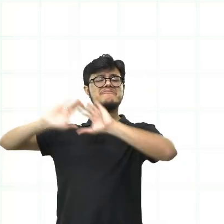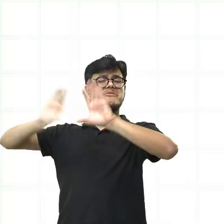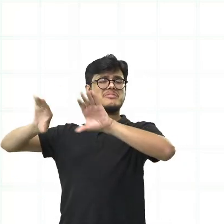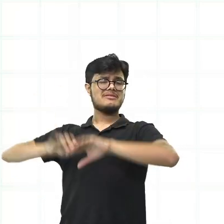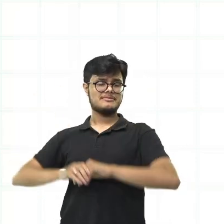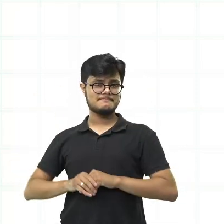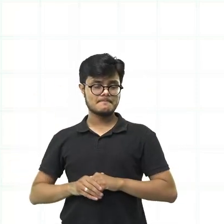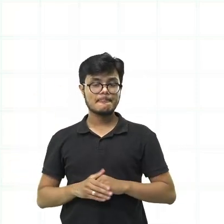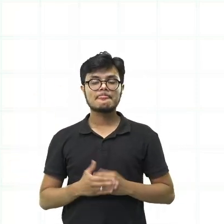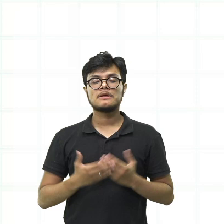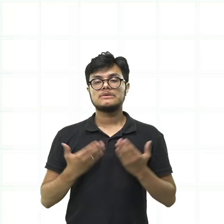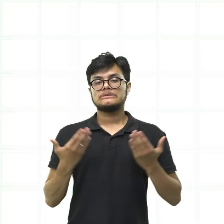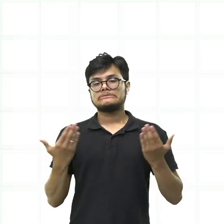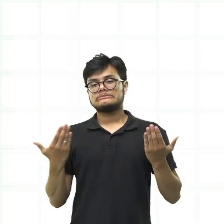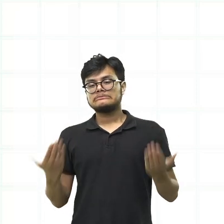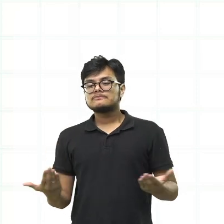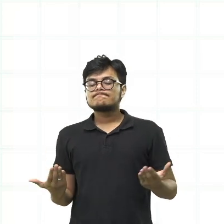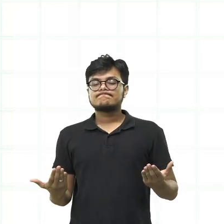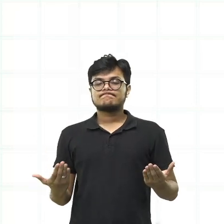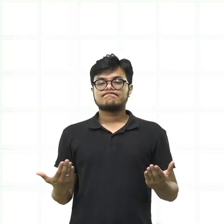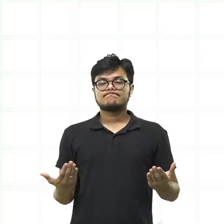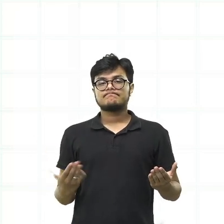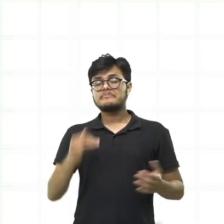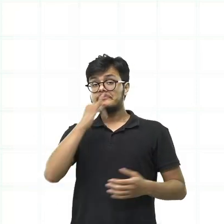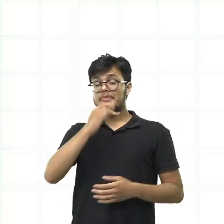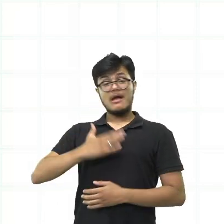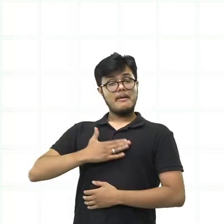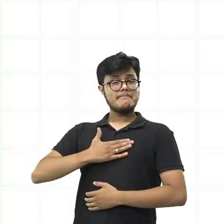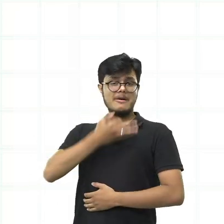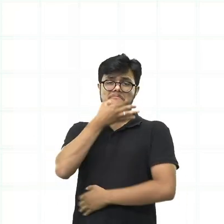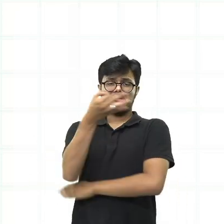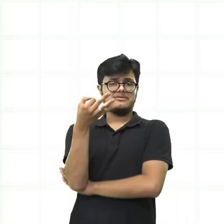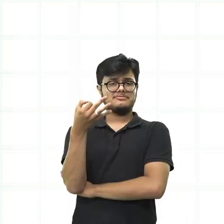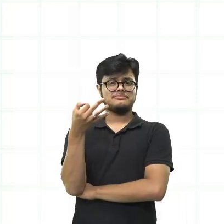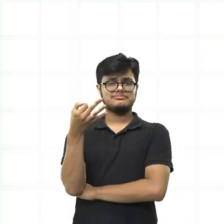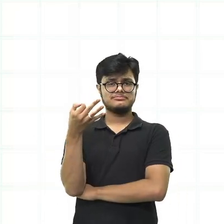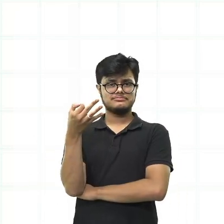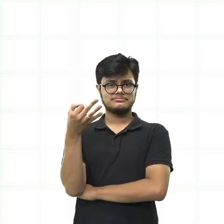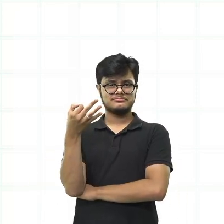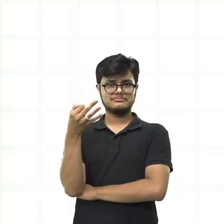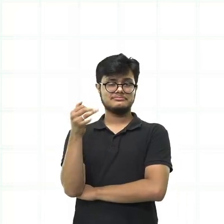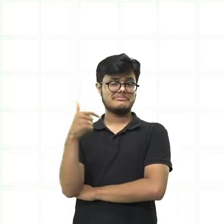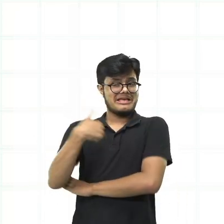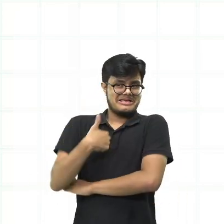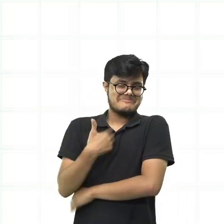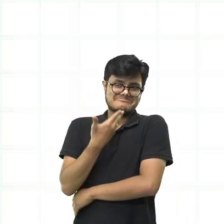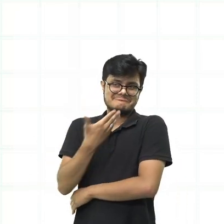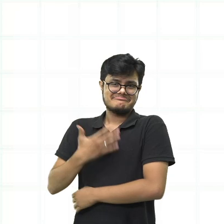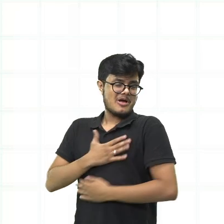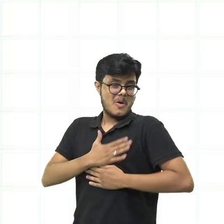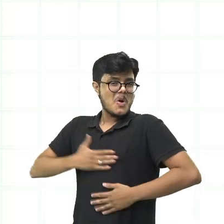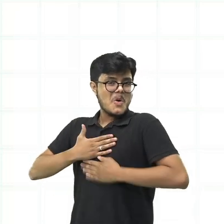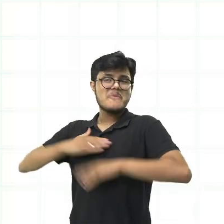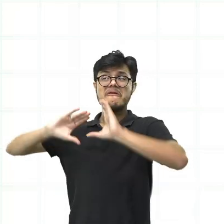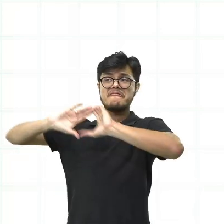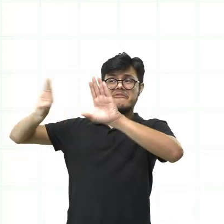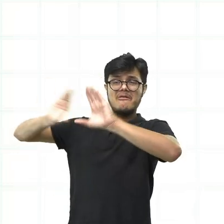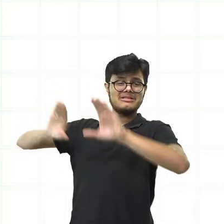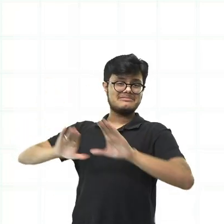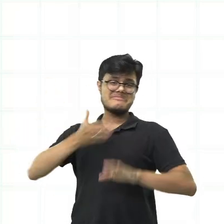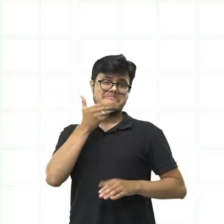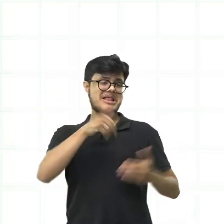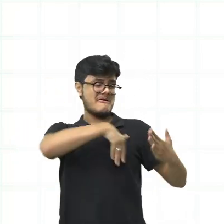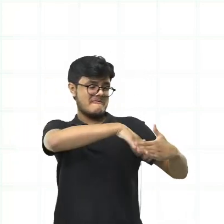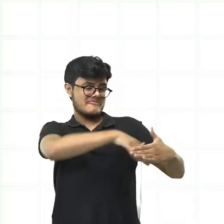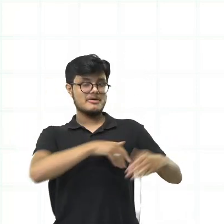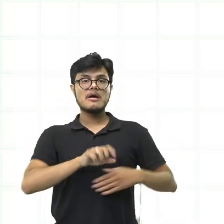futebol. Isso aqui poderia ser até a minha opinião, né? De dizer que jogar vôlei é mais legal que jogar futebol. Mas eu posso